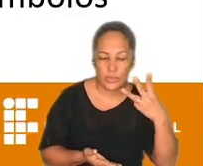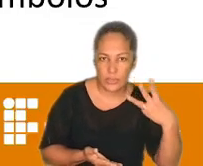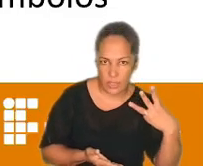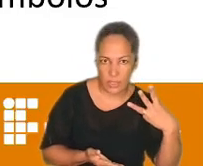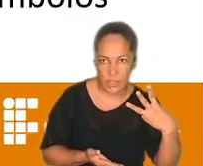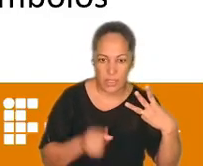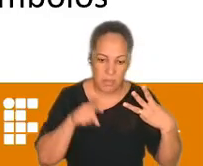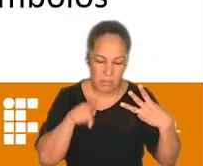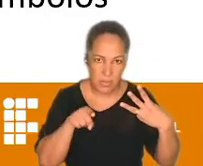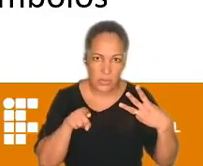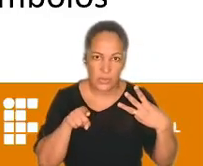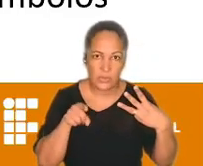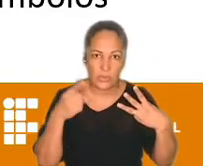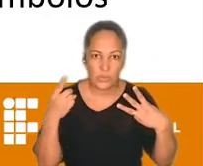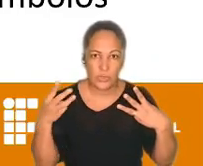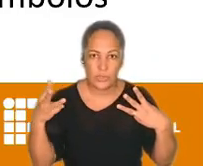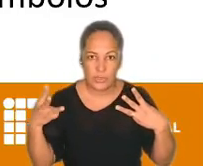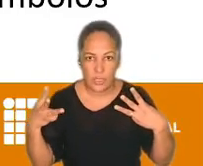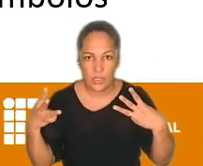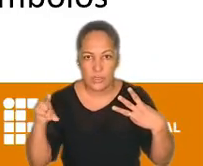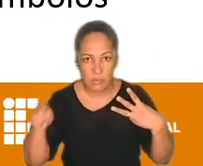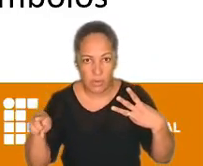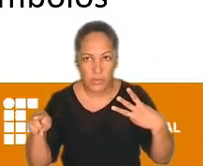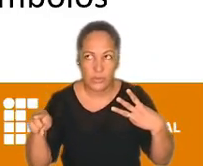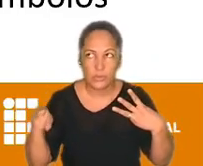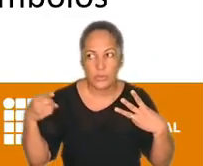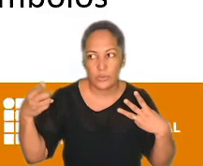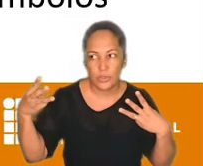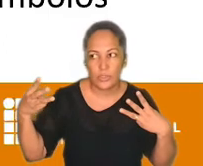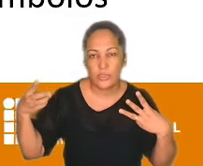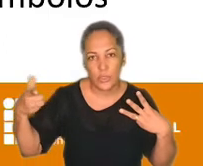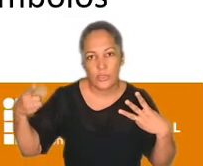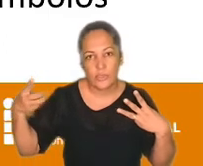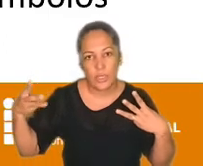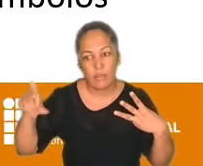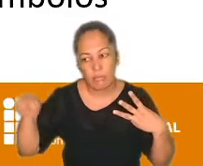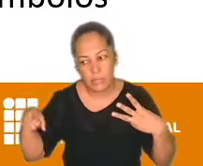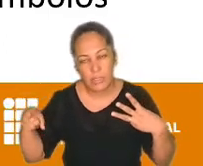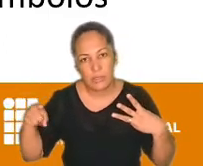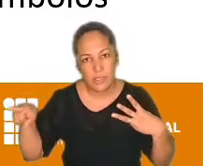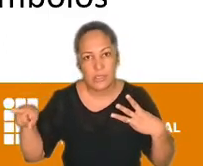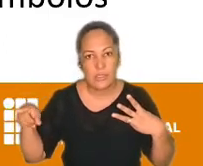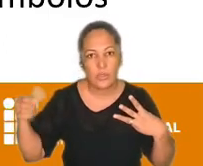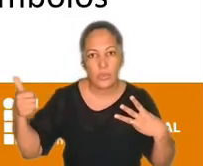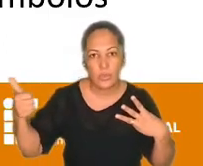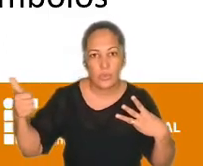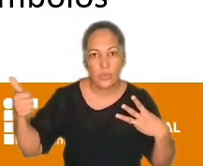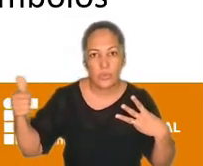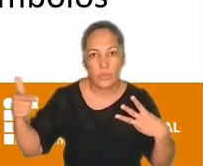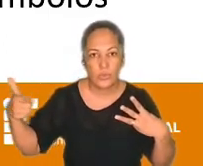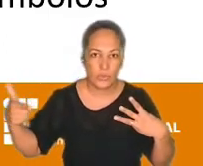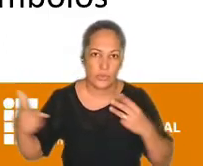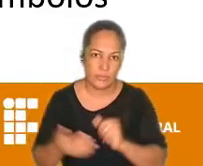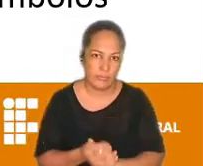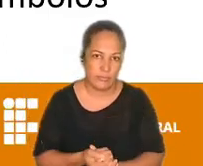ponto, 1, 2, 3, ponto, 1, 2, 3, tracinho, 1, 2. Né? Esse 1, 2 é o final,